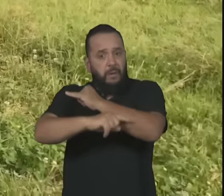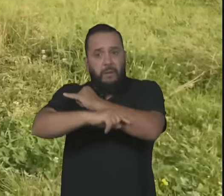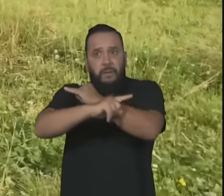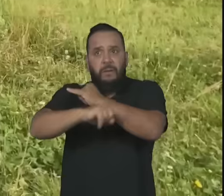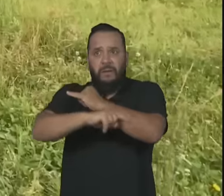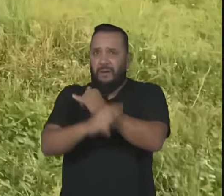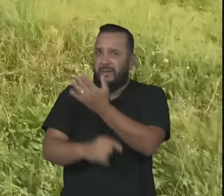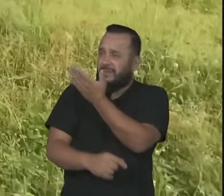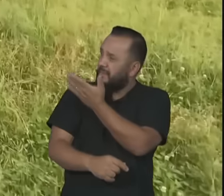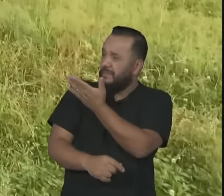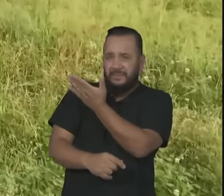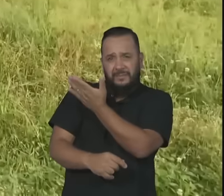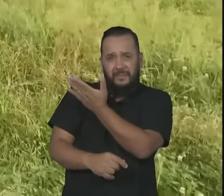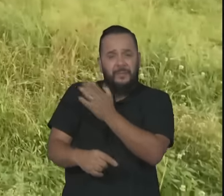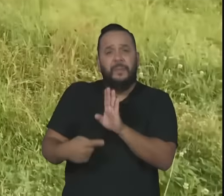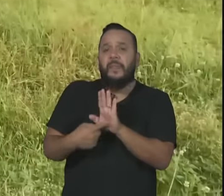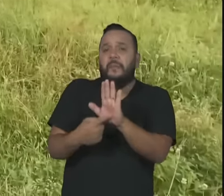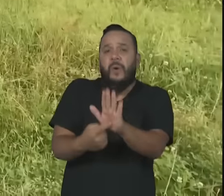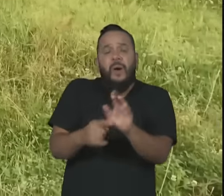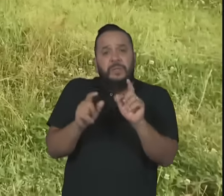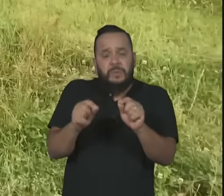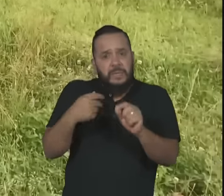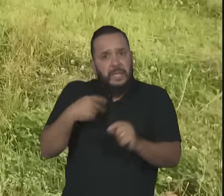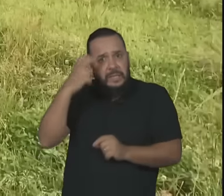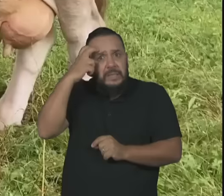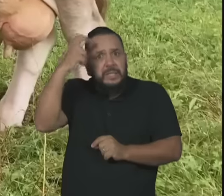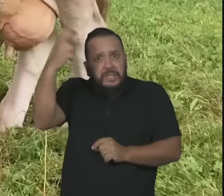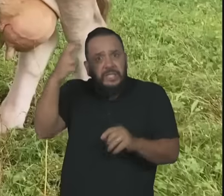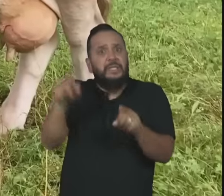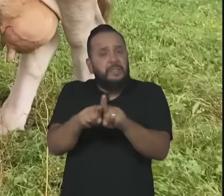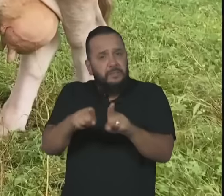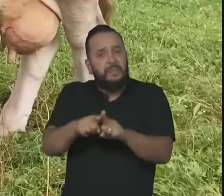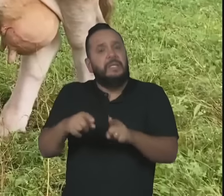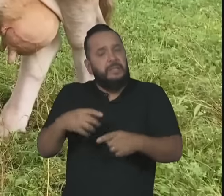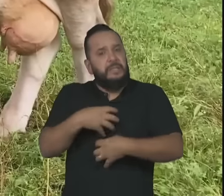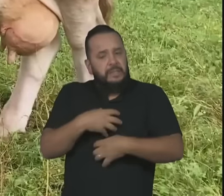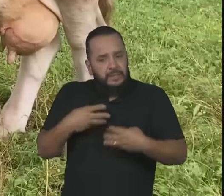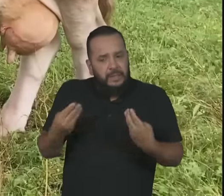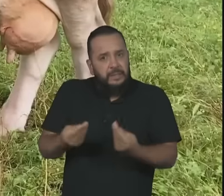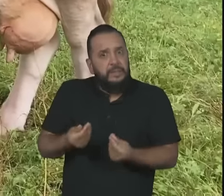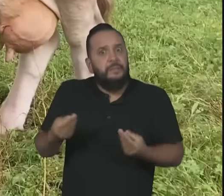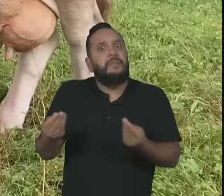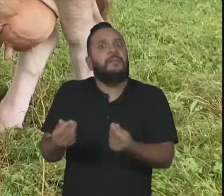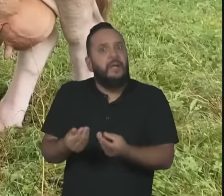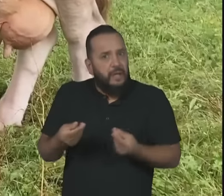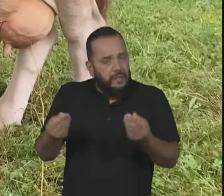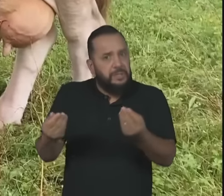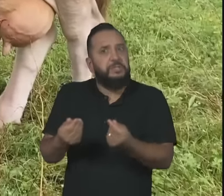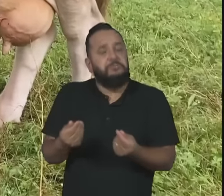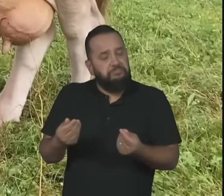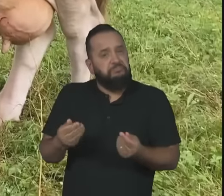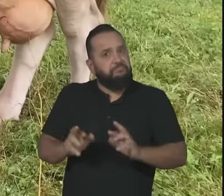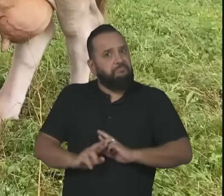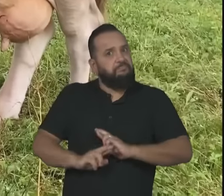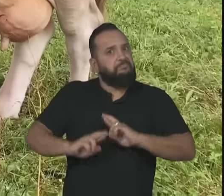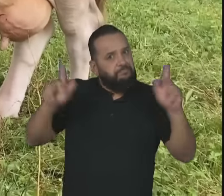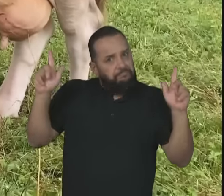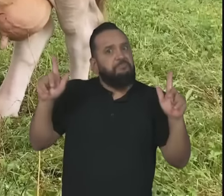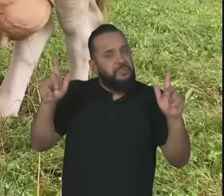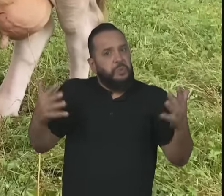Verônica sugere que a sensibilidade e a inteligência dos bovinos são bem mais avançadas e complexas do que